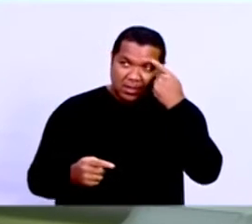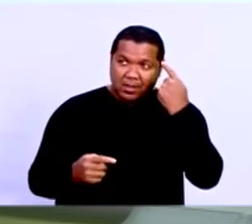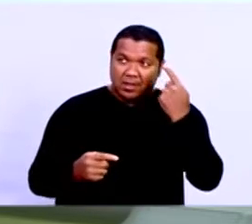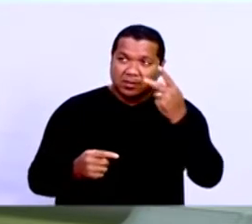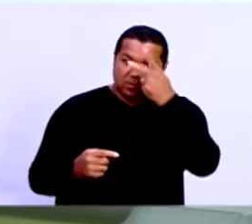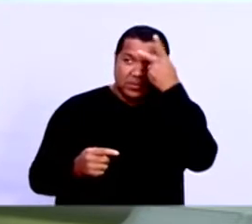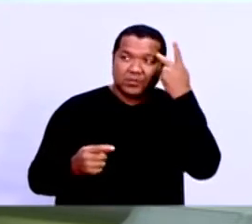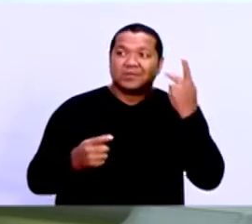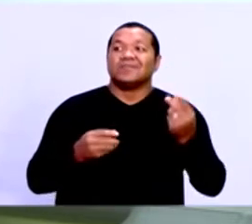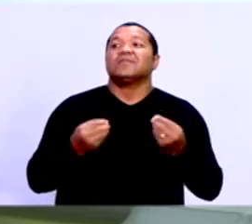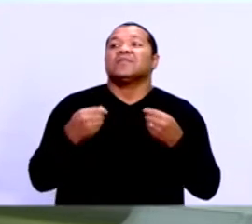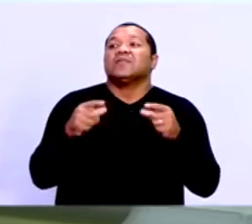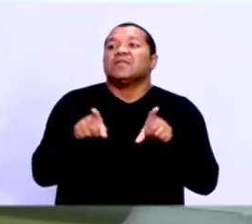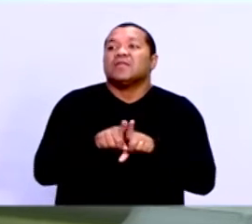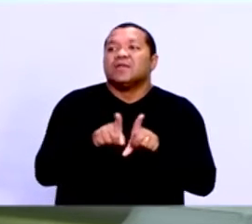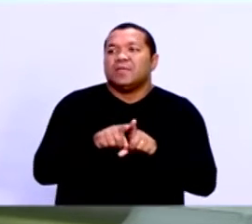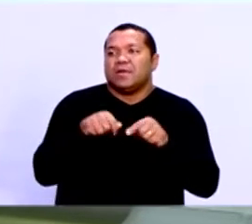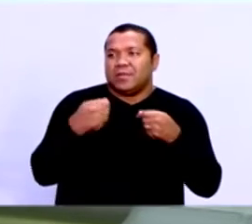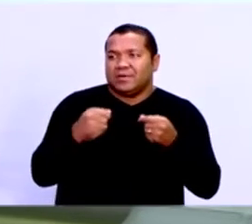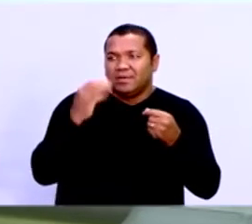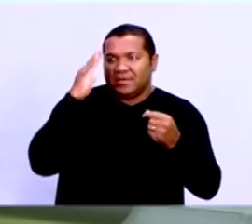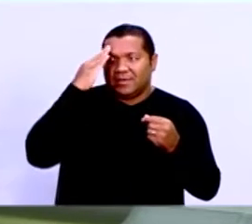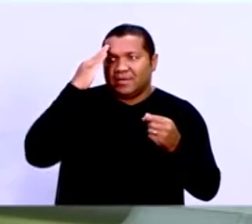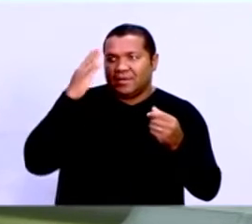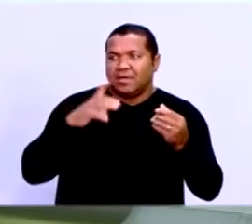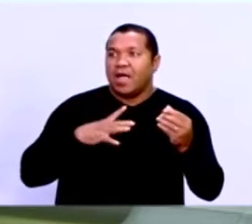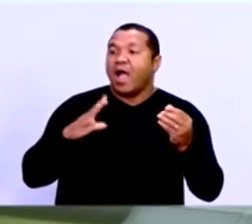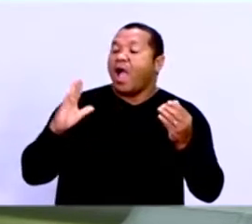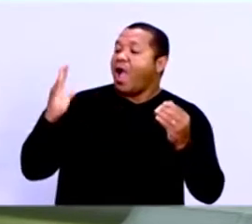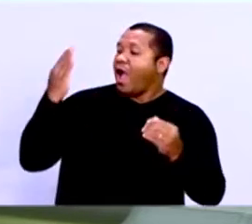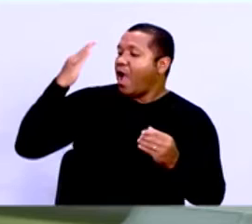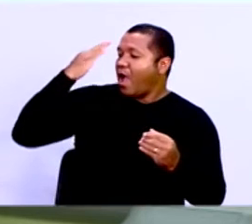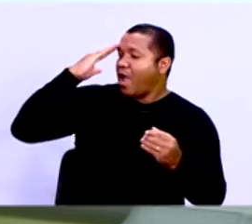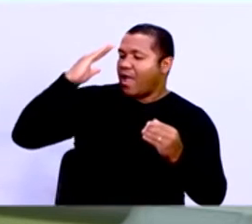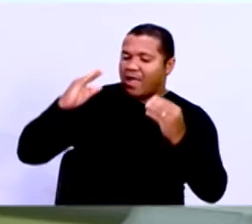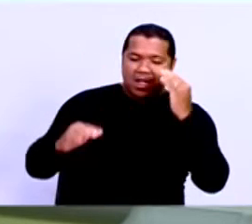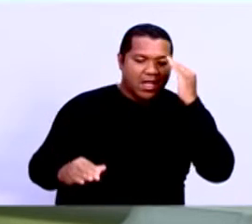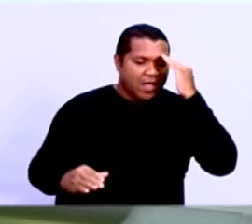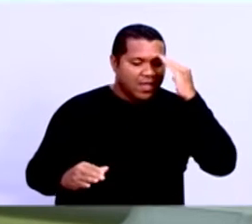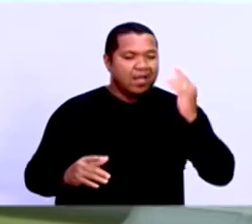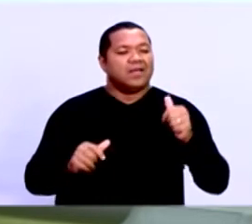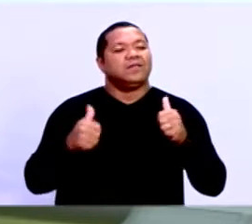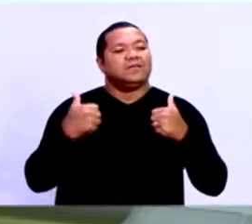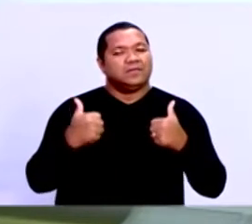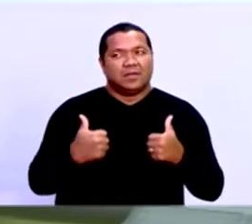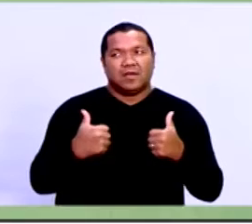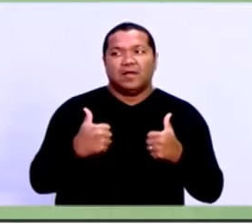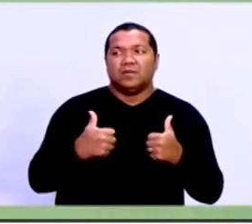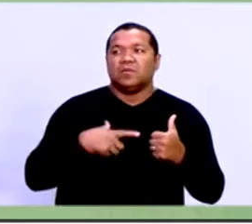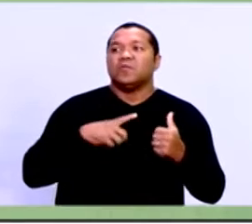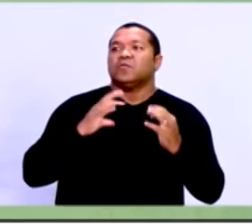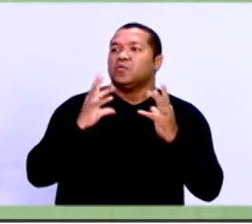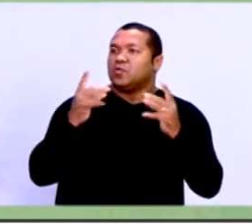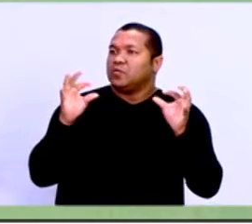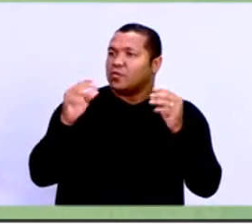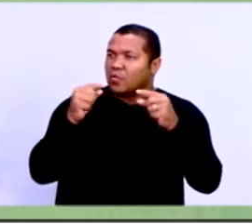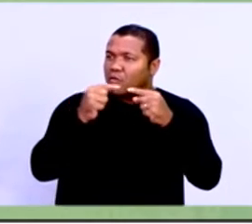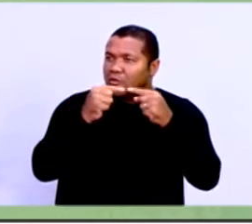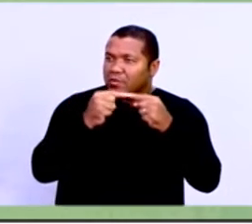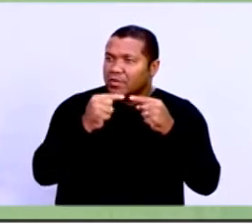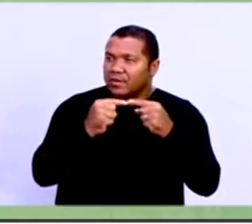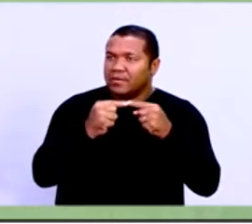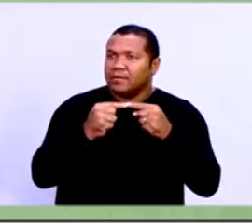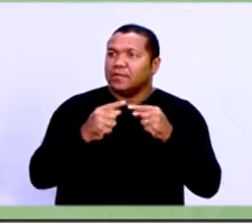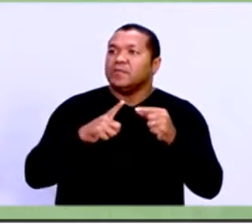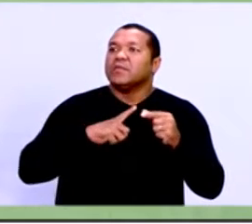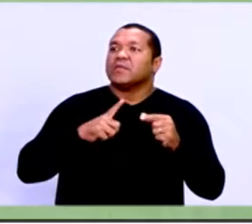para que o sistema que ele quer o software que ele pediu seja muito bem-feito bem projetado existe